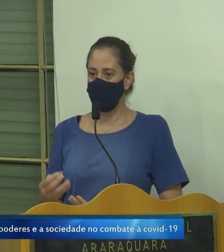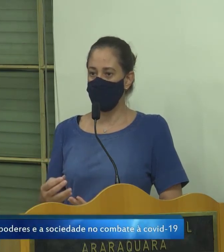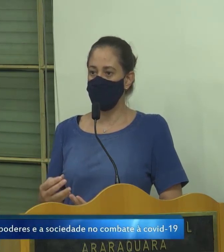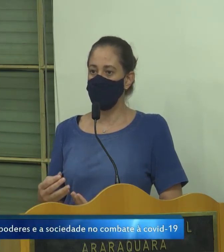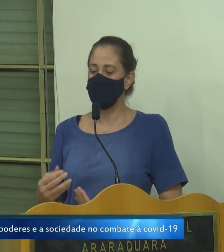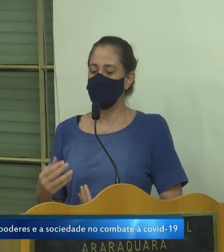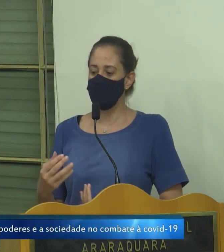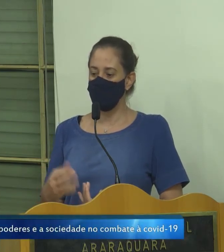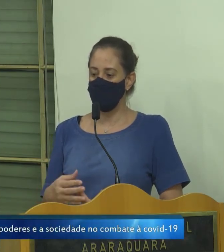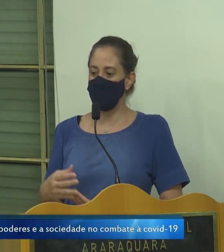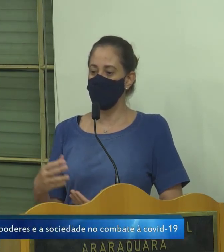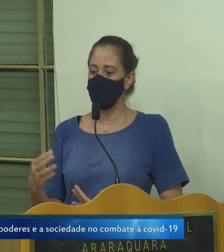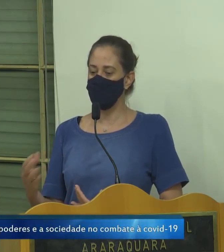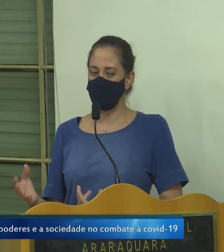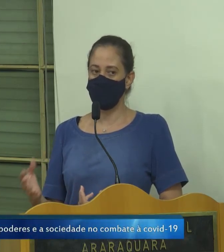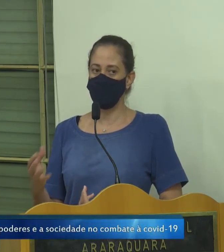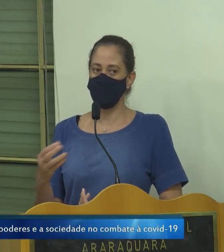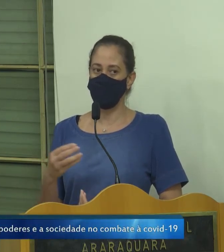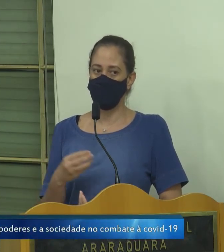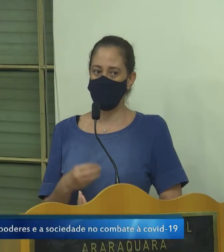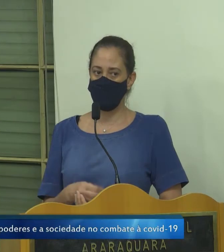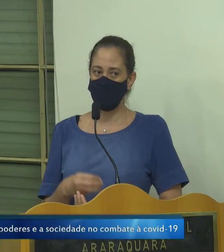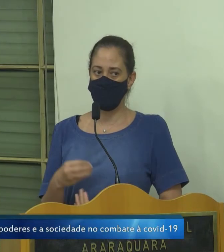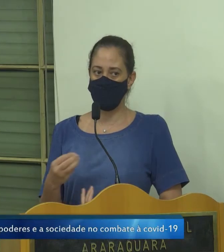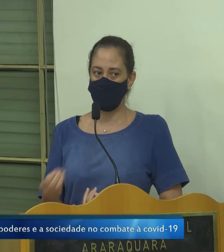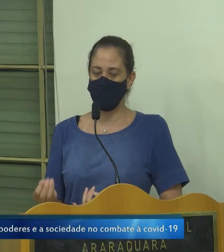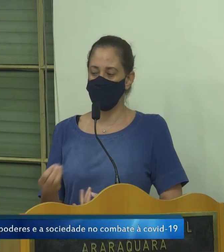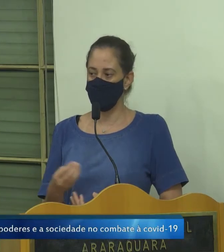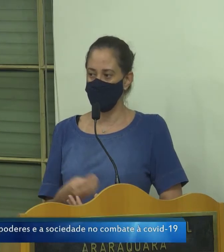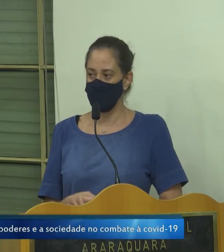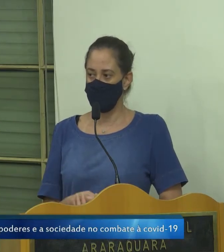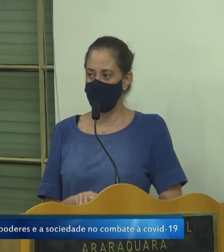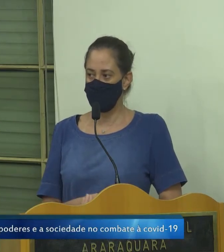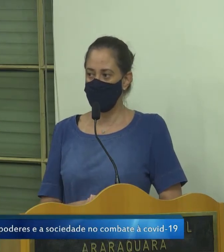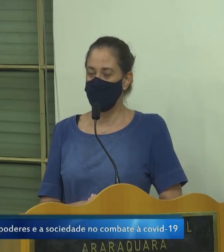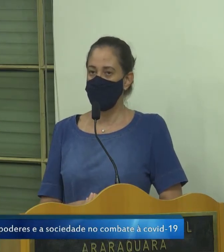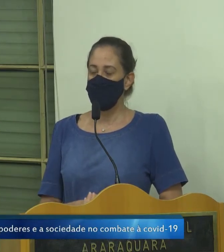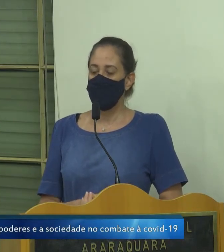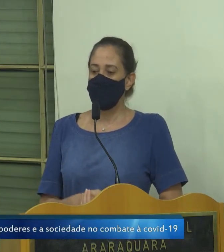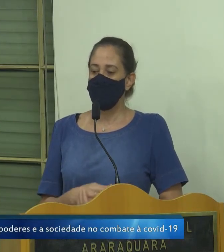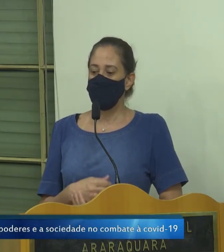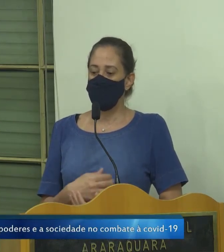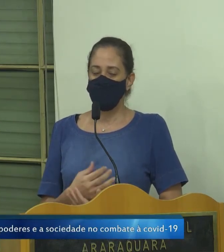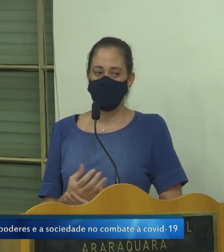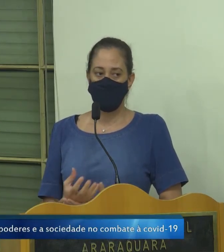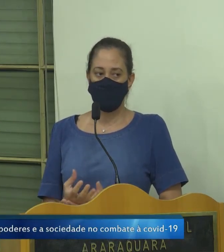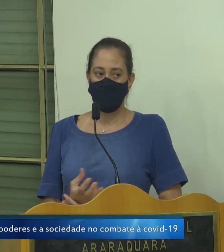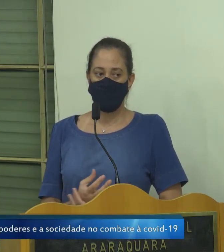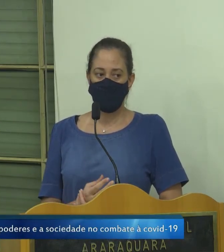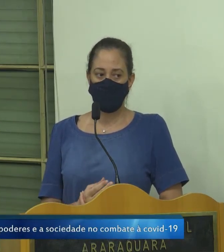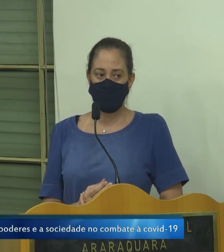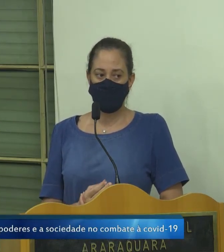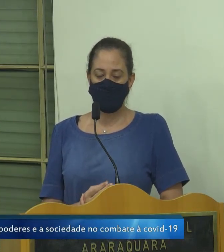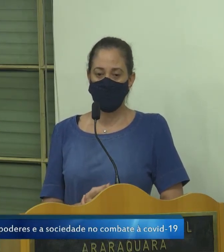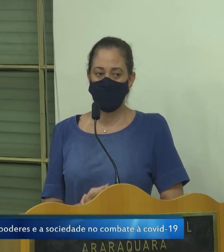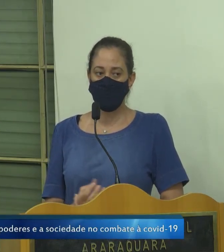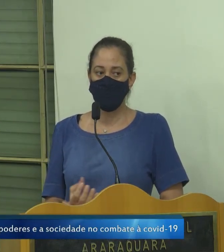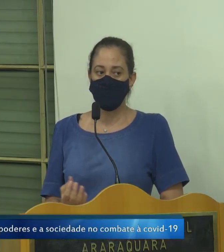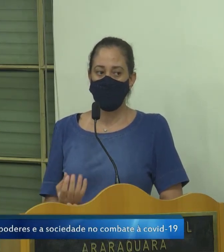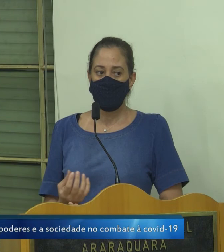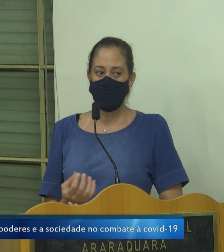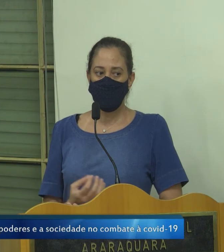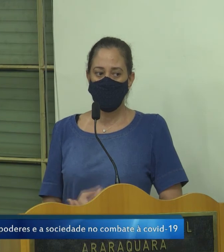que estiveram em contato com alguma pessoa suspeita ou confirmada. É um aplicativo que vai nos ajudar nesse